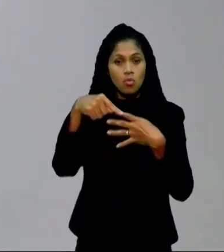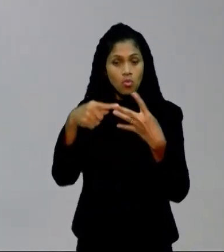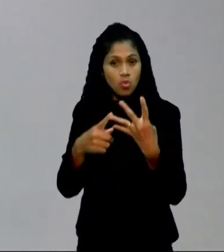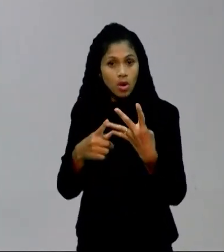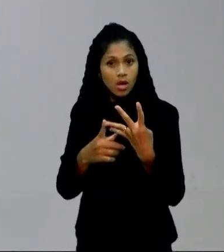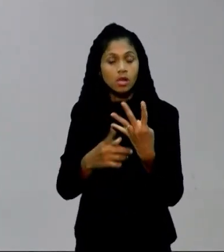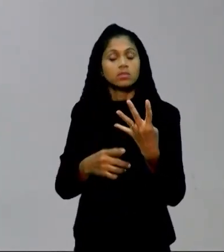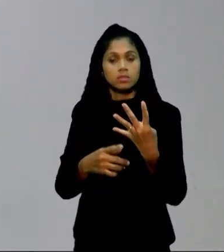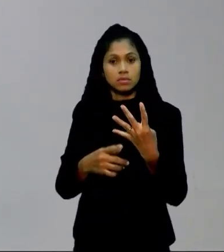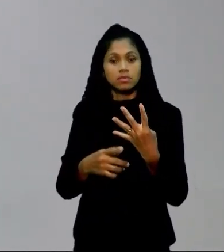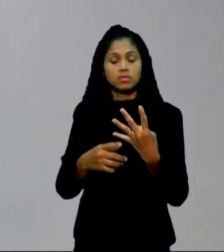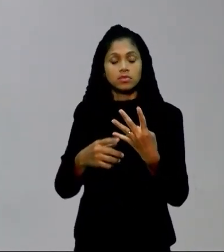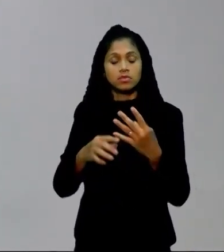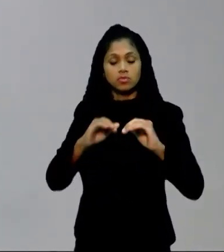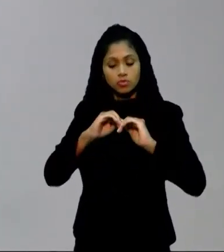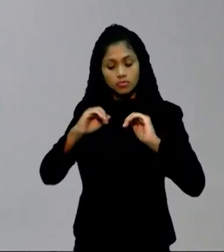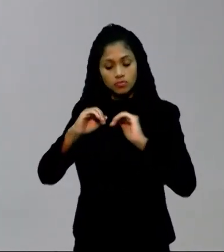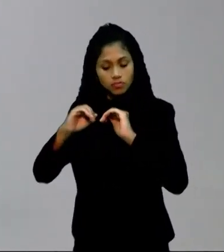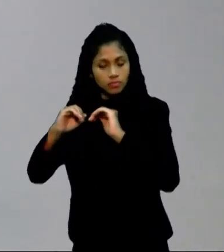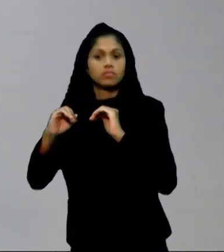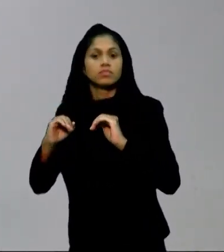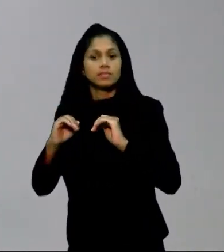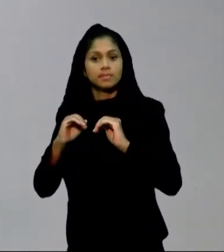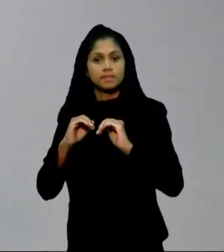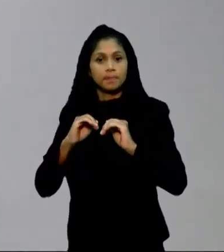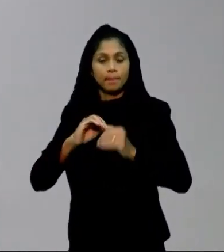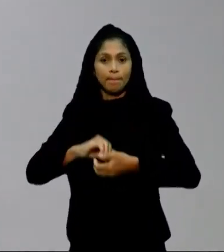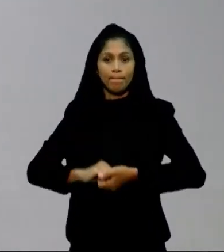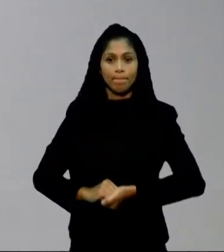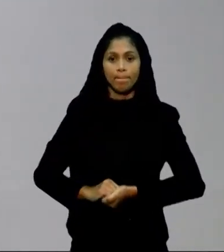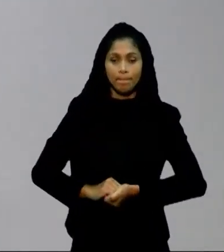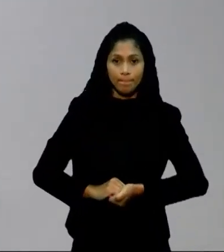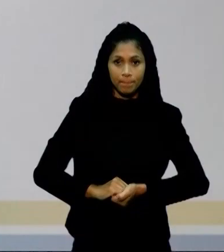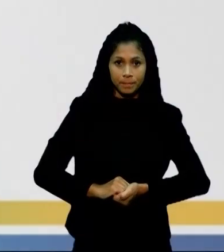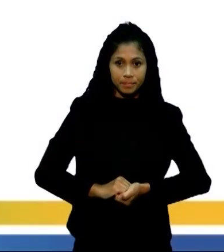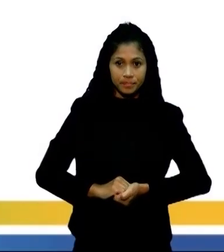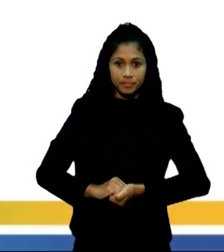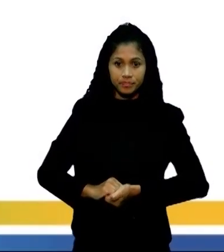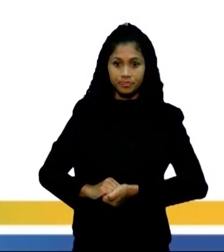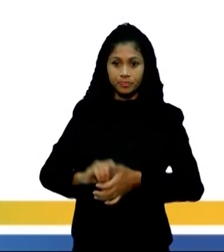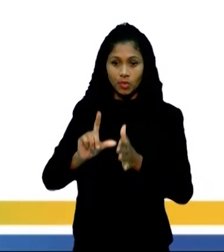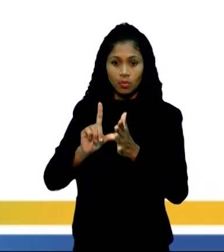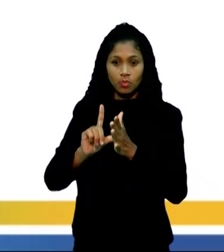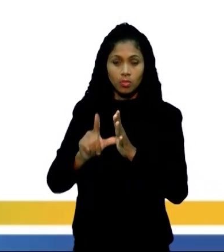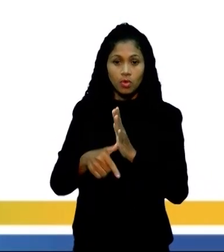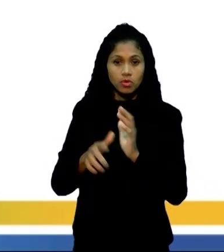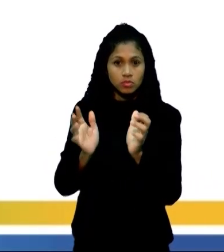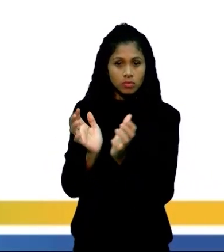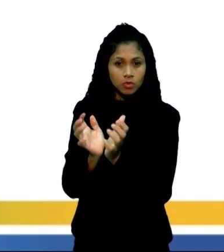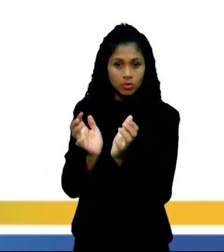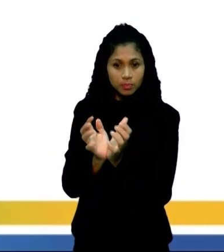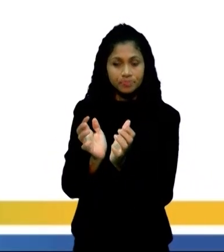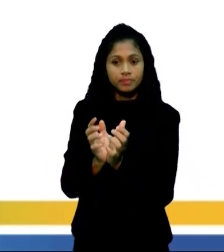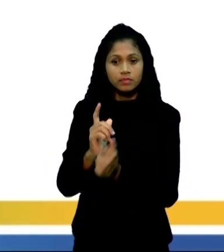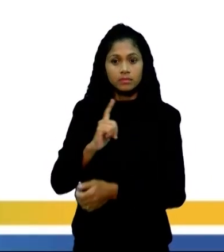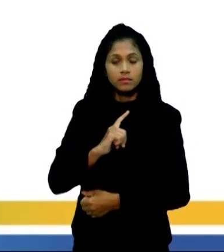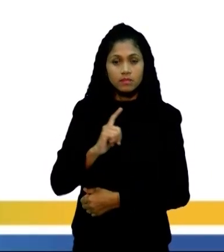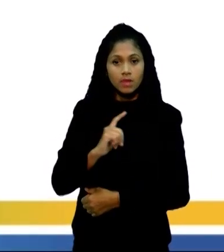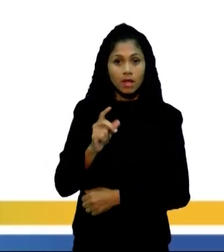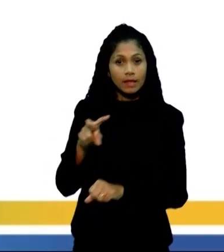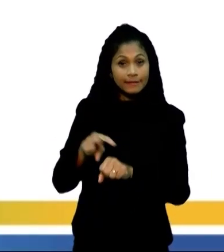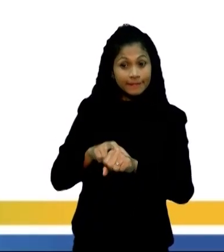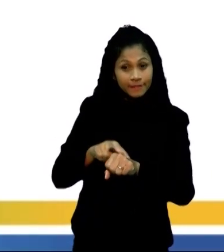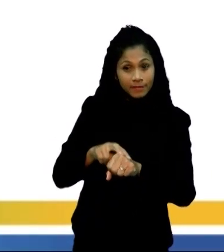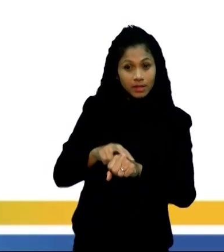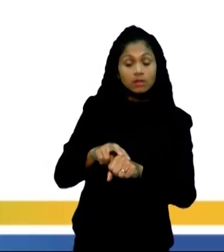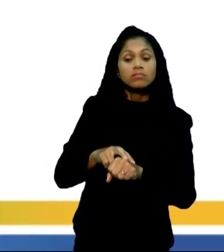terrosos, elemento de transição interna e externa. Ok? Próximo grupo, nós temos os